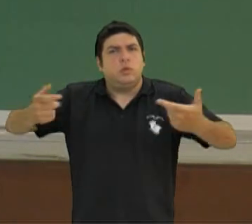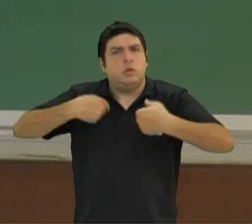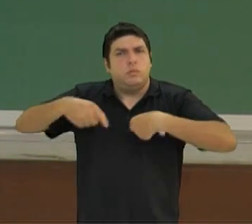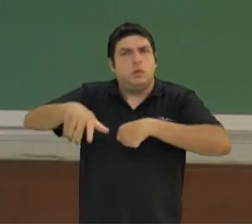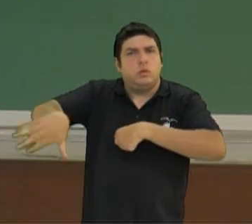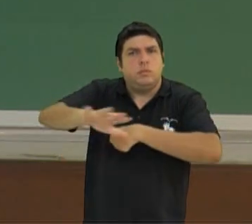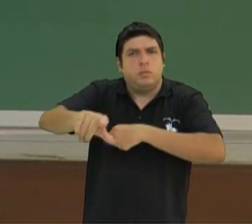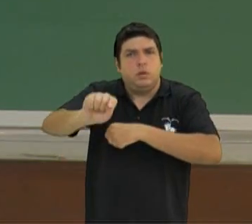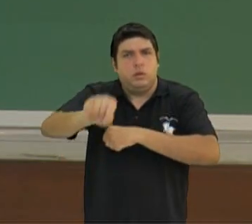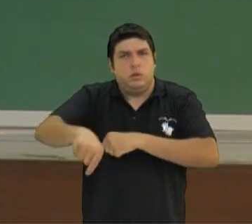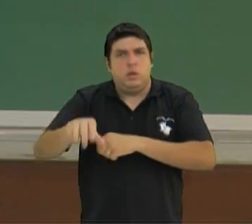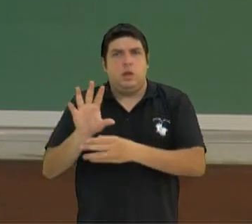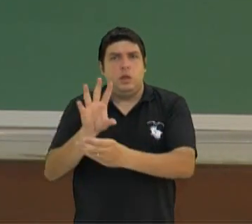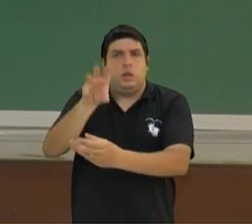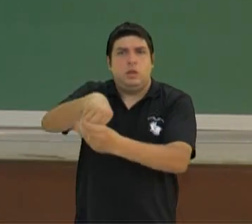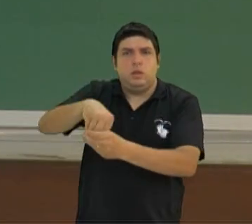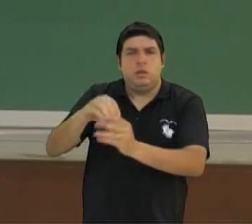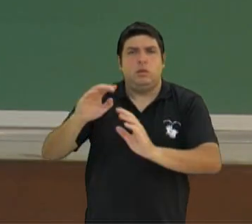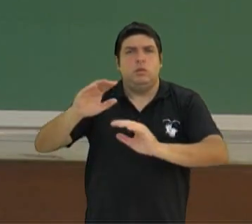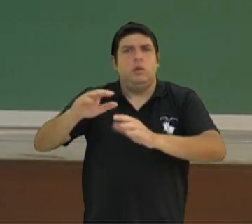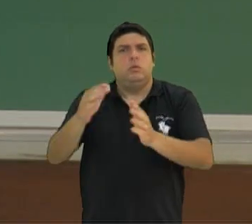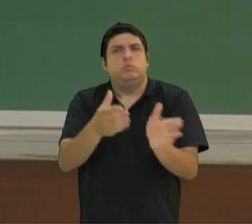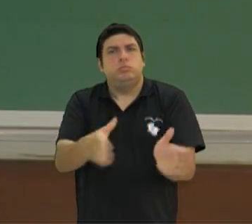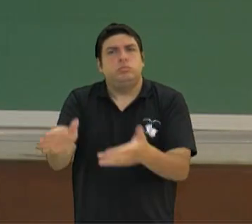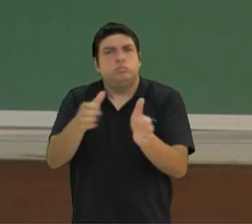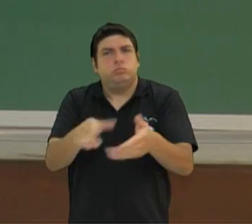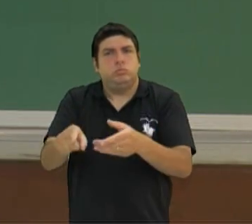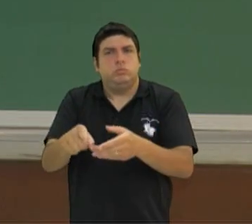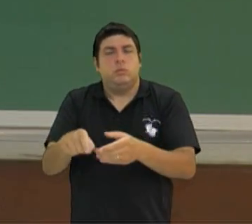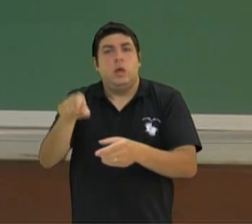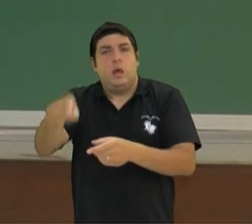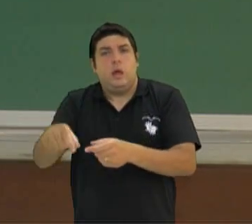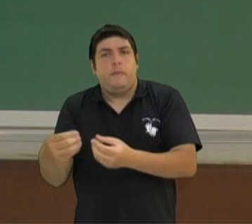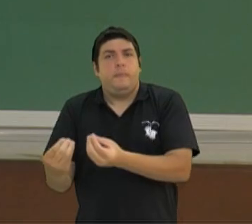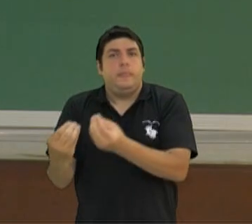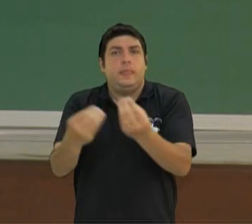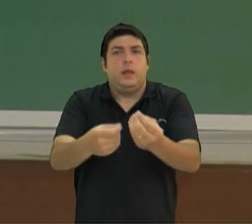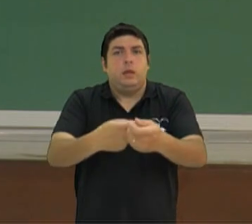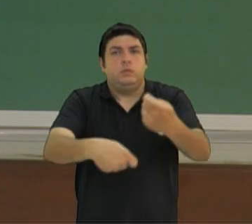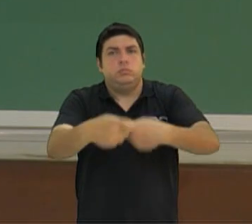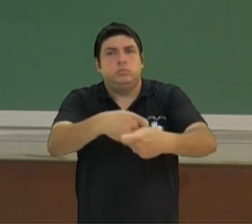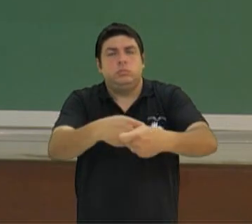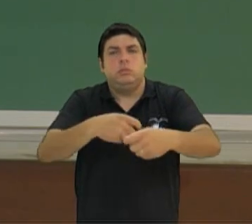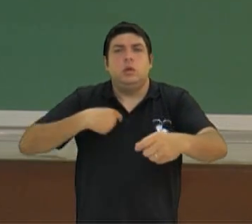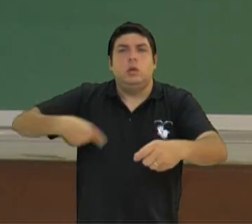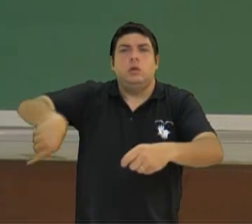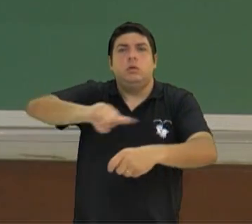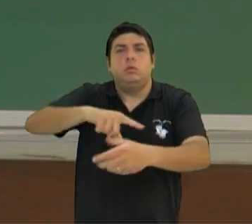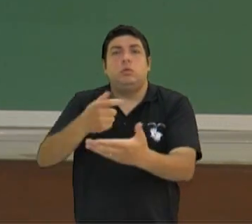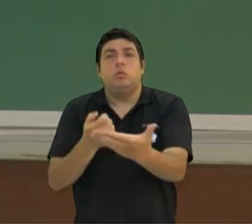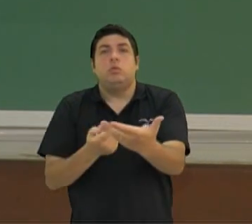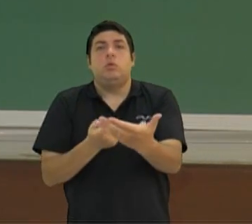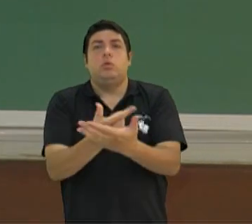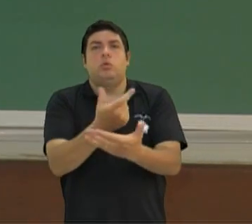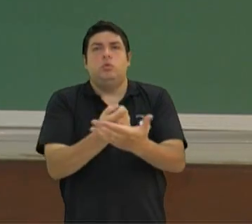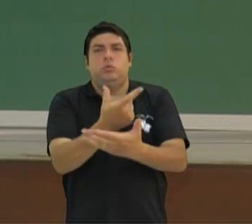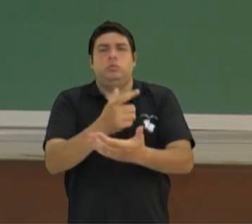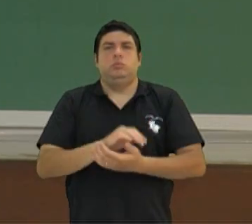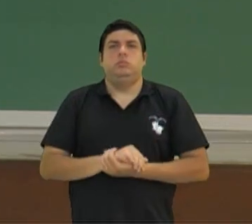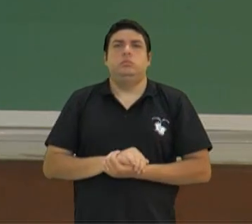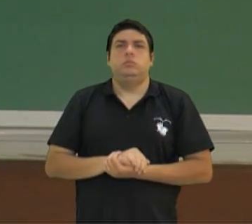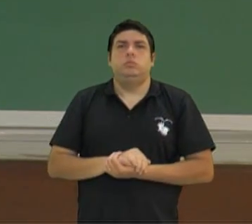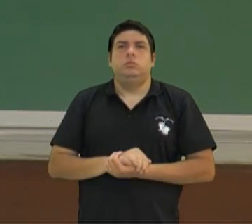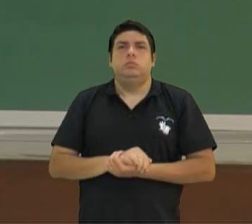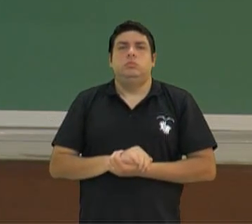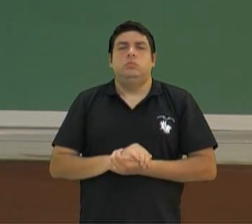são fabricados e que vão para o comércio, e aí nós vamos consumir, nós vamos comprar tudo isso.